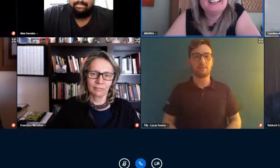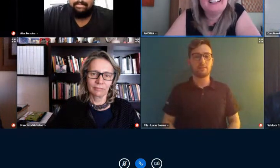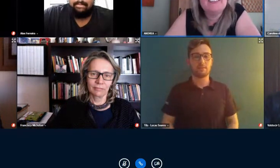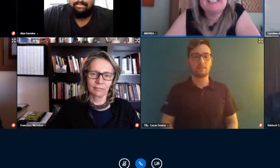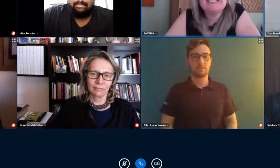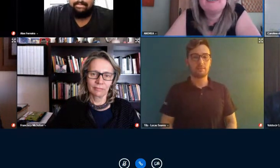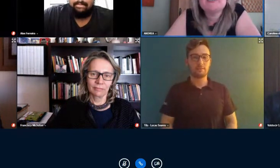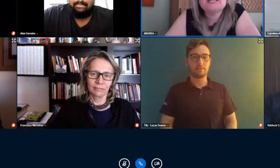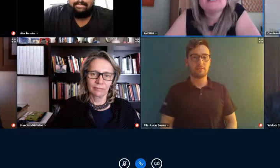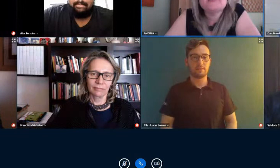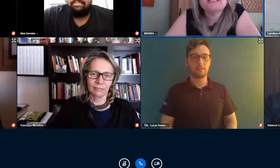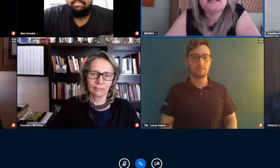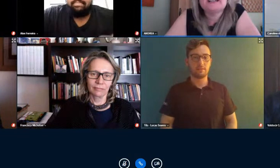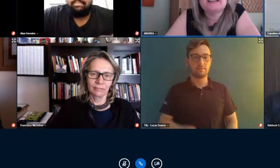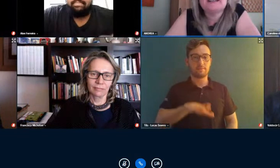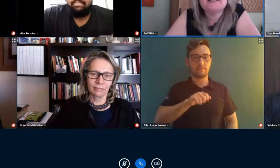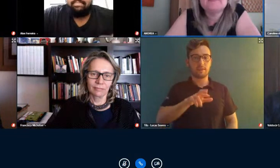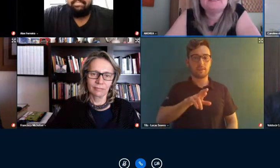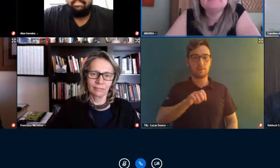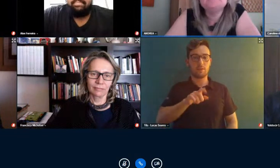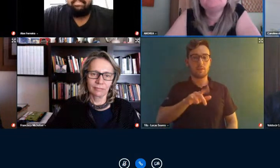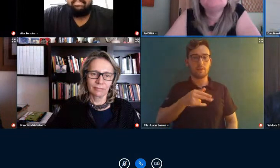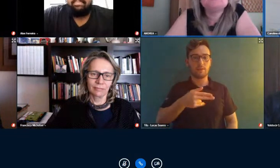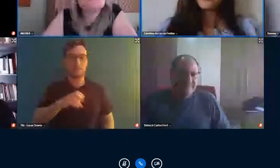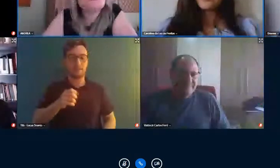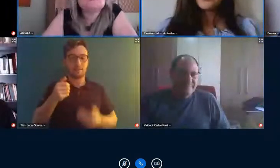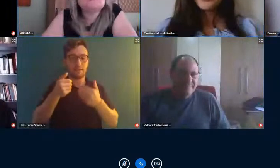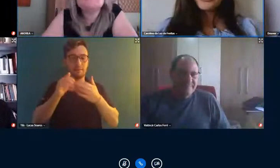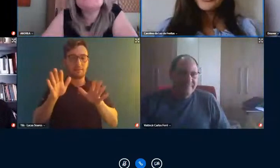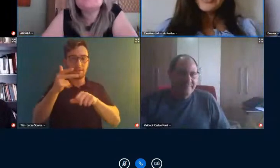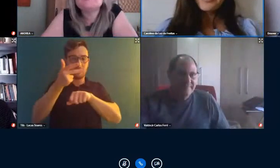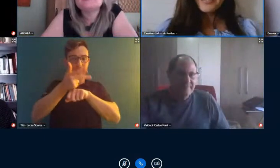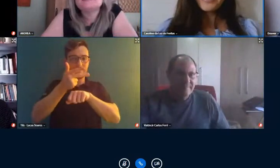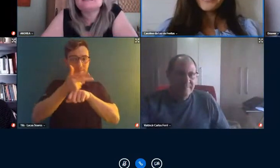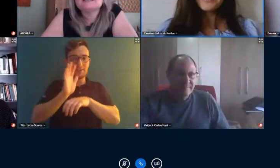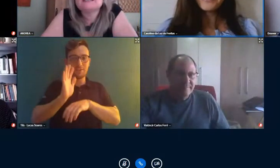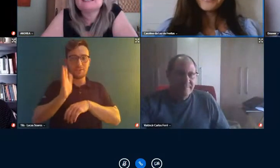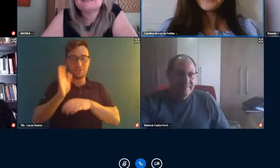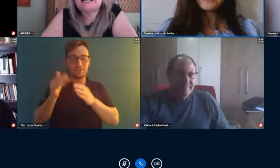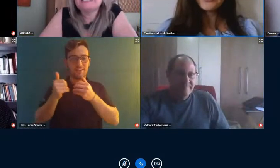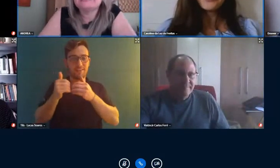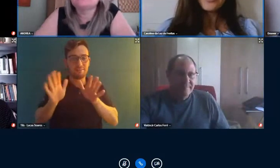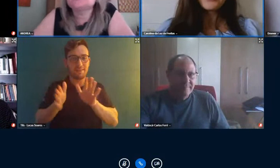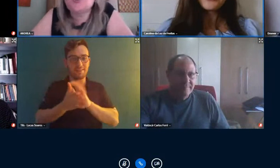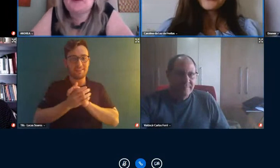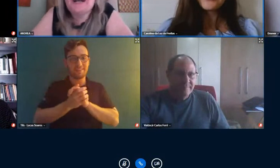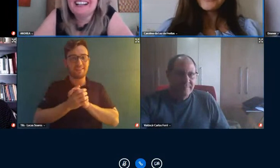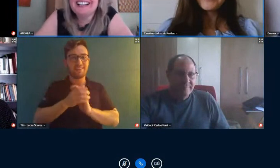Obrigada. Caroline, consegues abrir a câmera? Já estou com ela aberta.